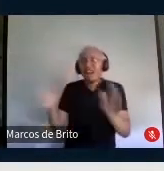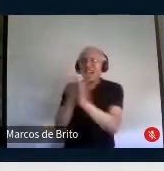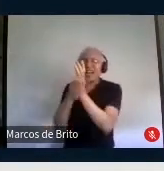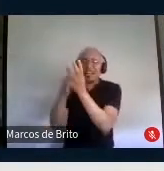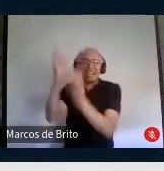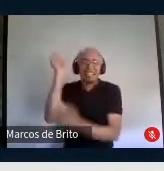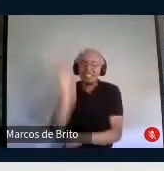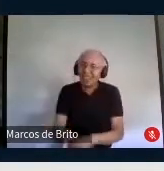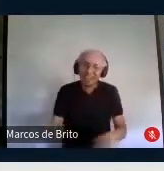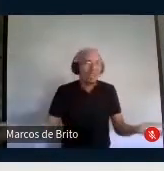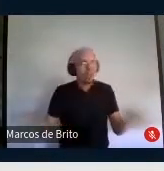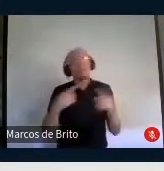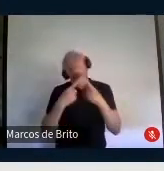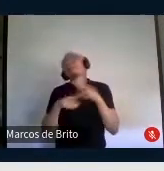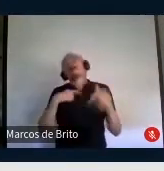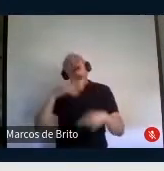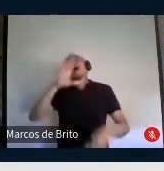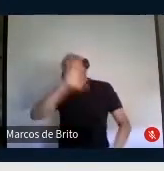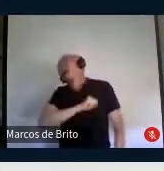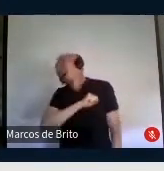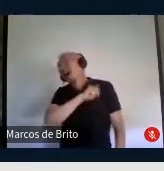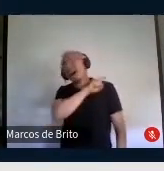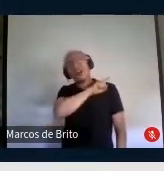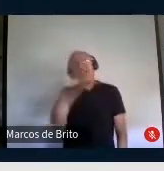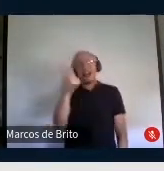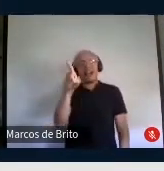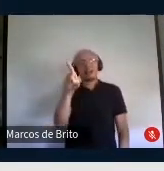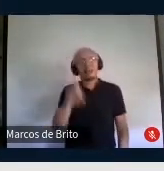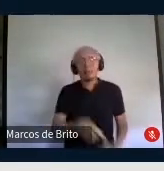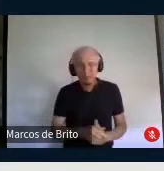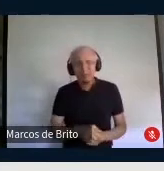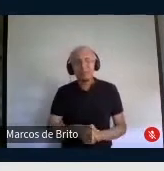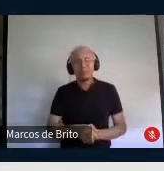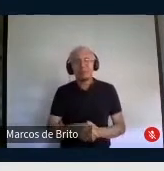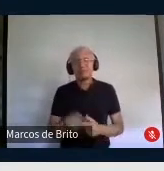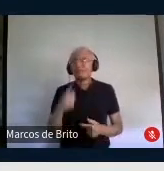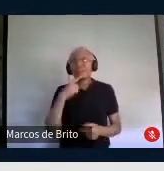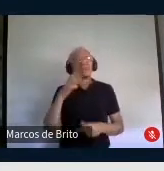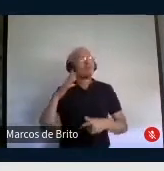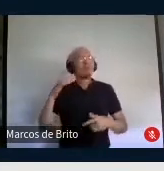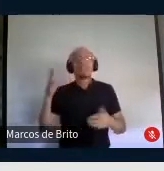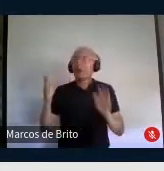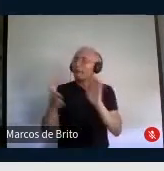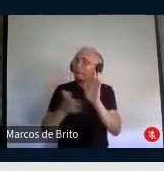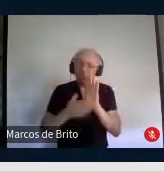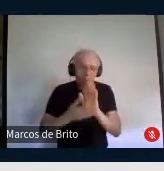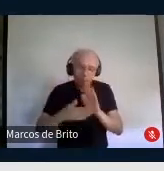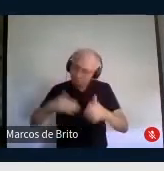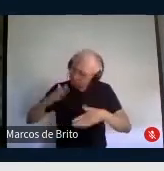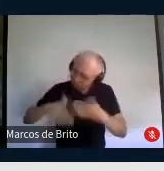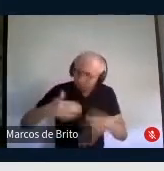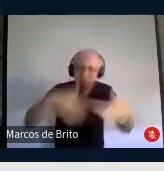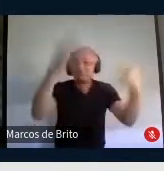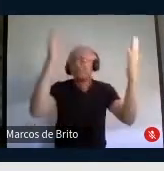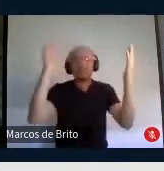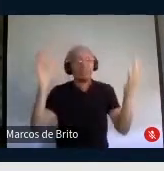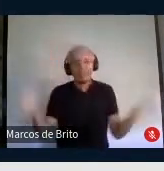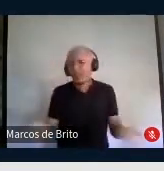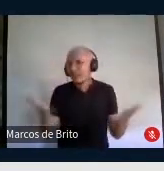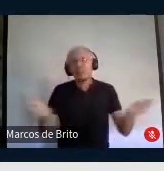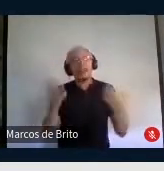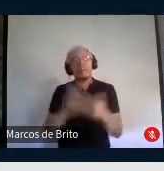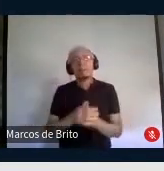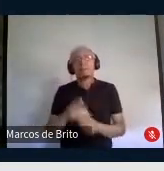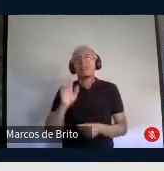Tô brincando. Mas é isso, a gente se ama muito e queremos fazer muitos projetos juntos, né? A gente fez